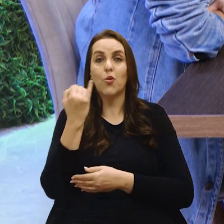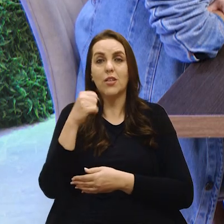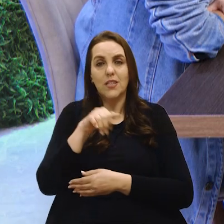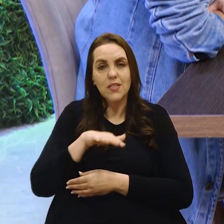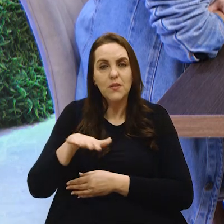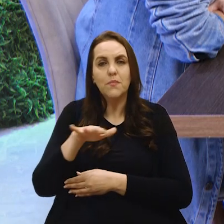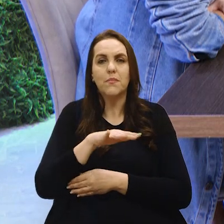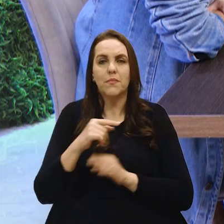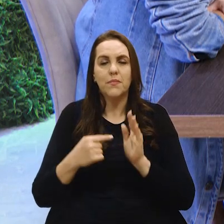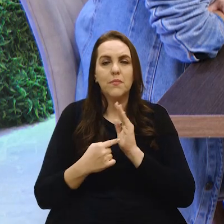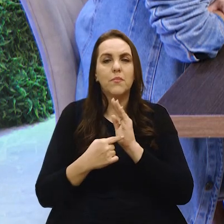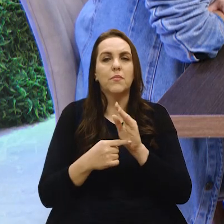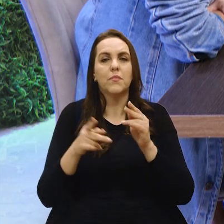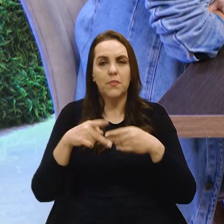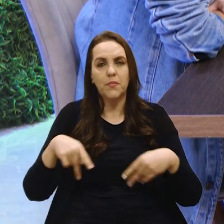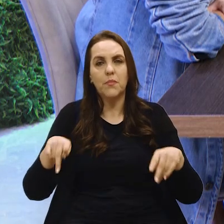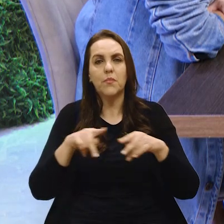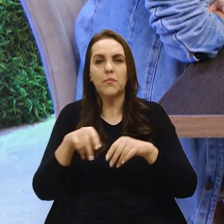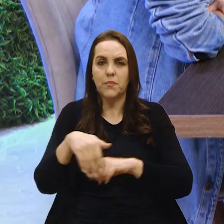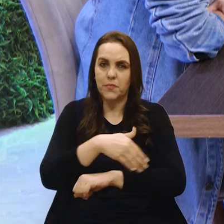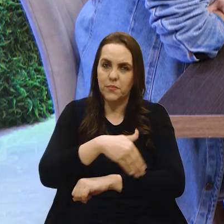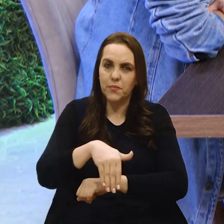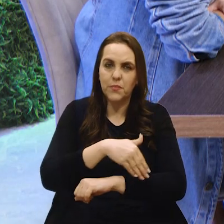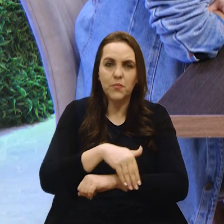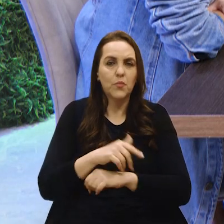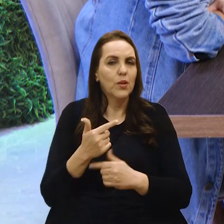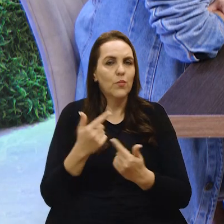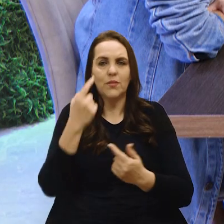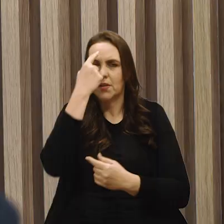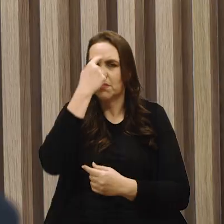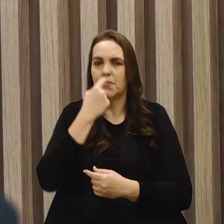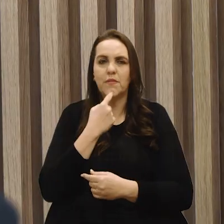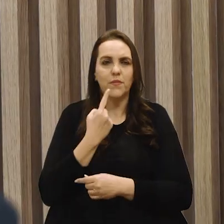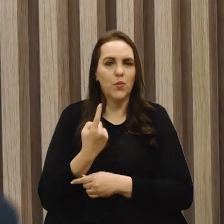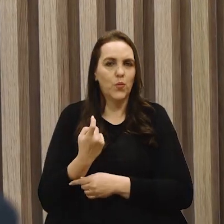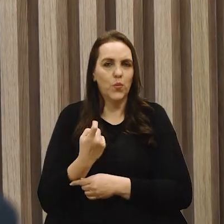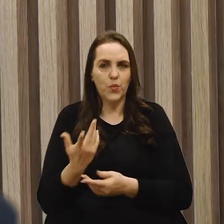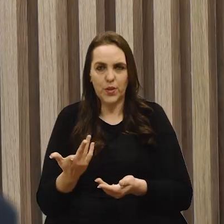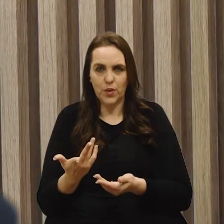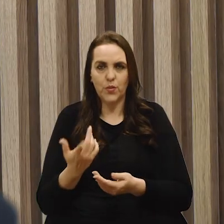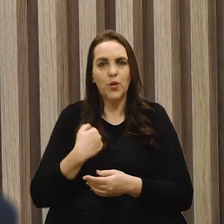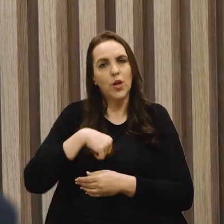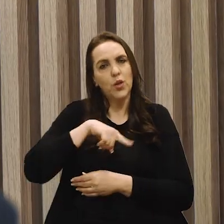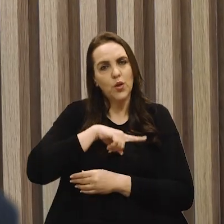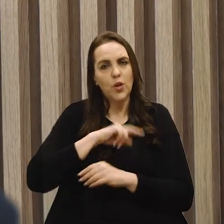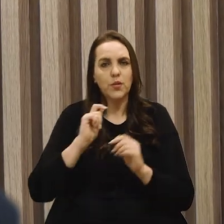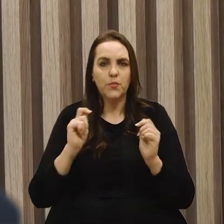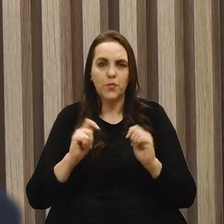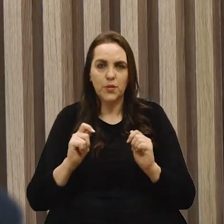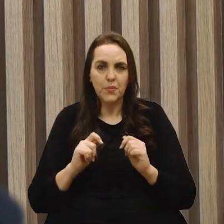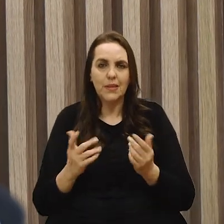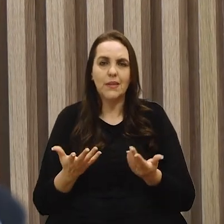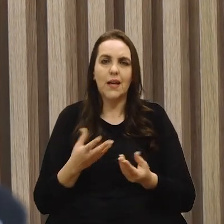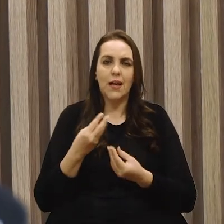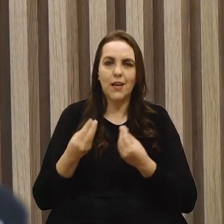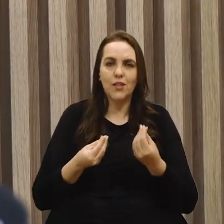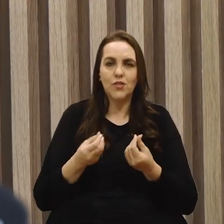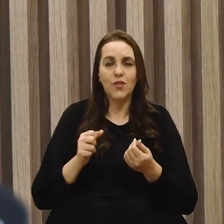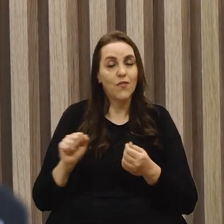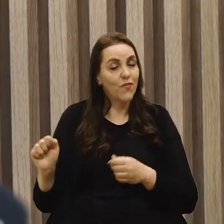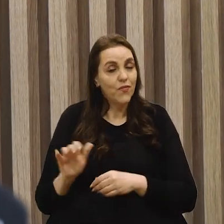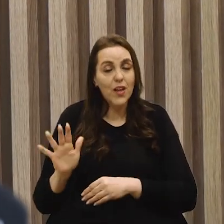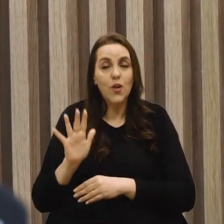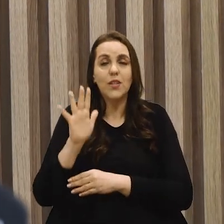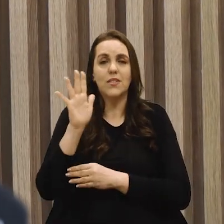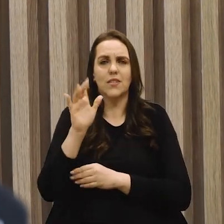mostrar que, de fato, a população em situação de rua, ela não tem um perfil único, né? E que a gente possa, de certa